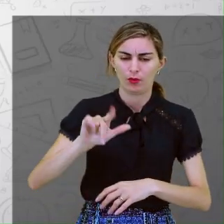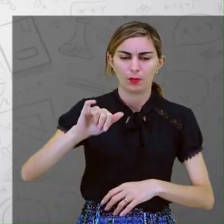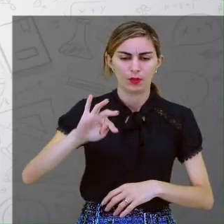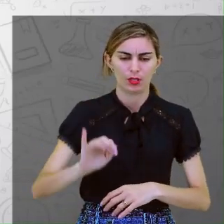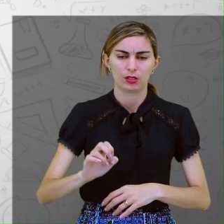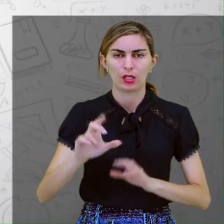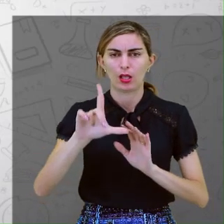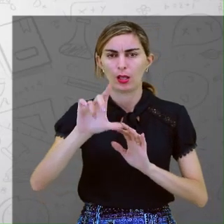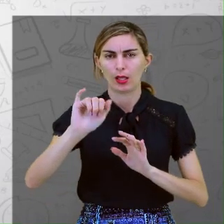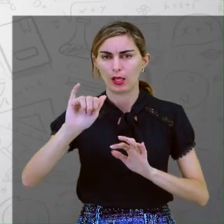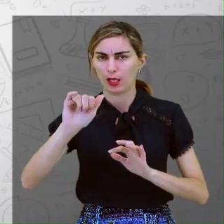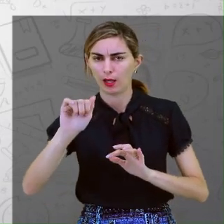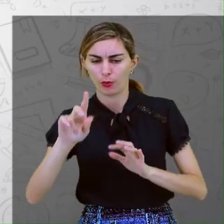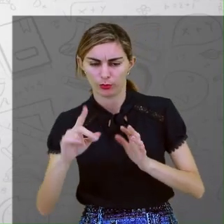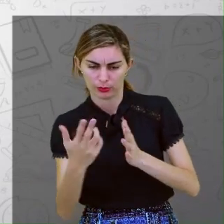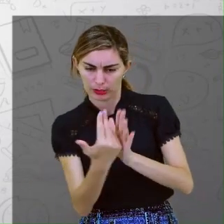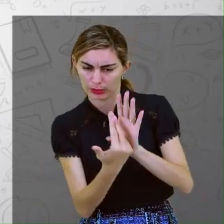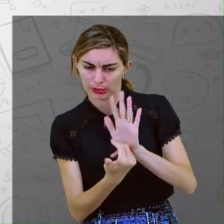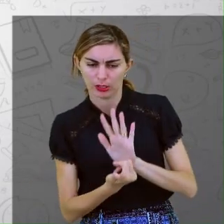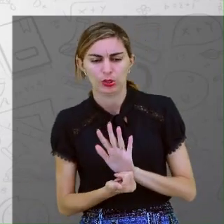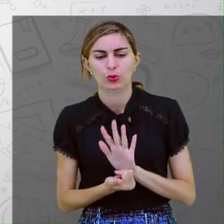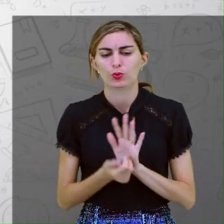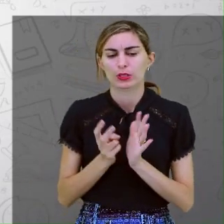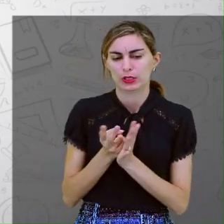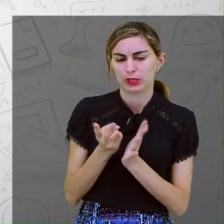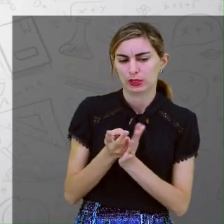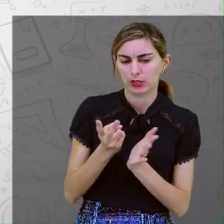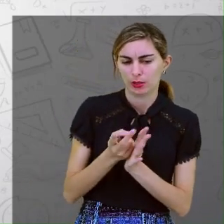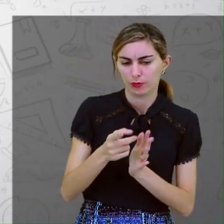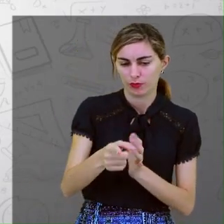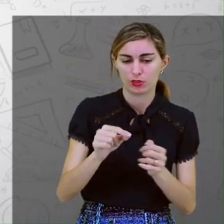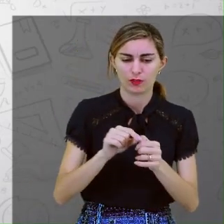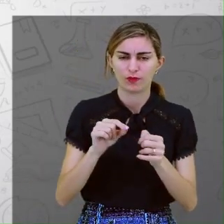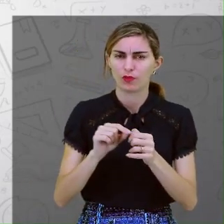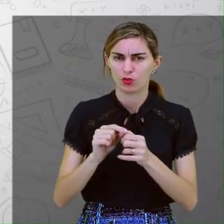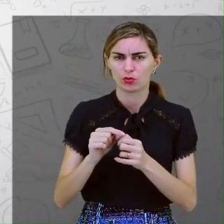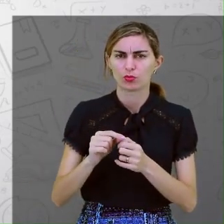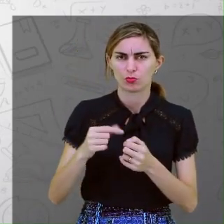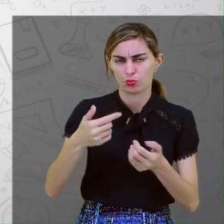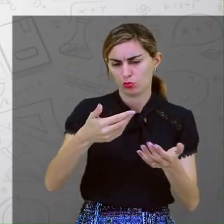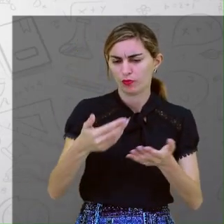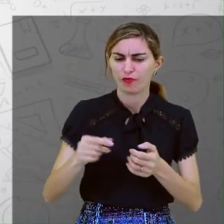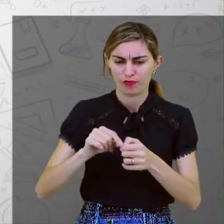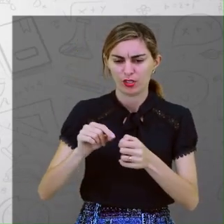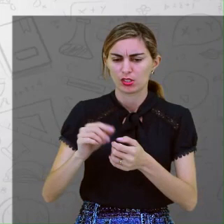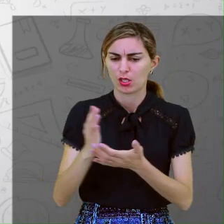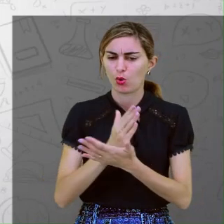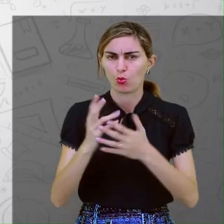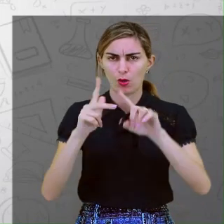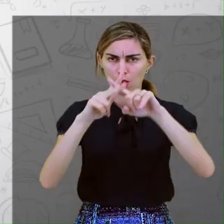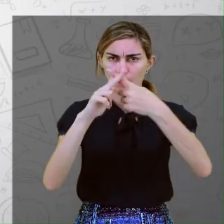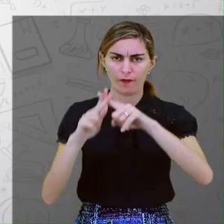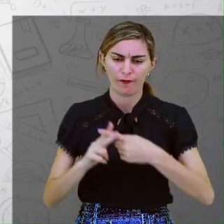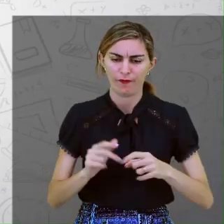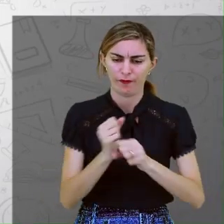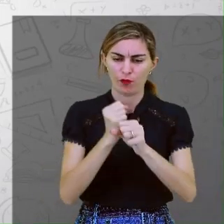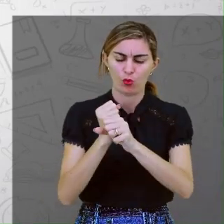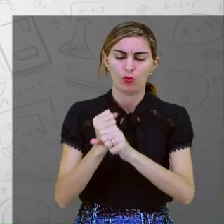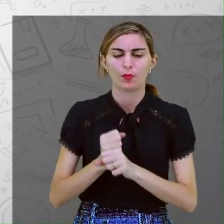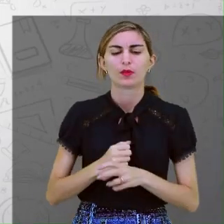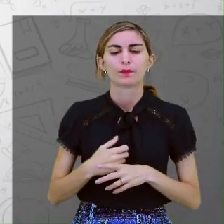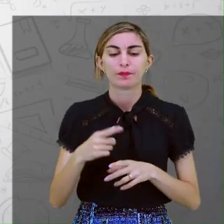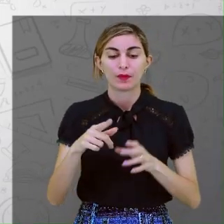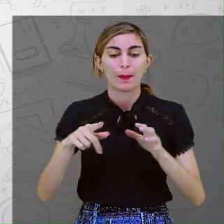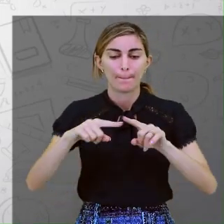de layout. Então, sempre que vocês forem contratados, enfim, para fazer alguma reforma, a planta